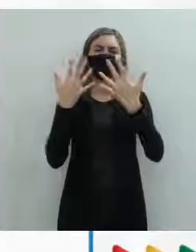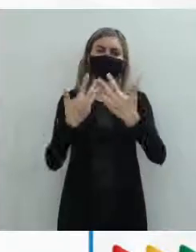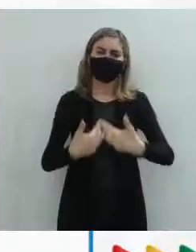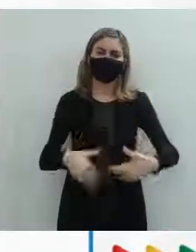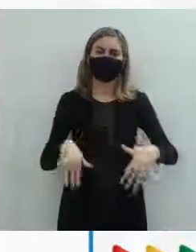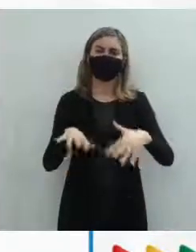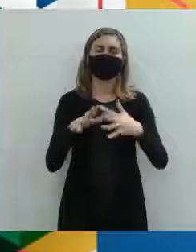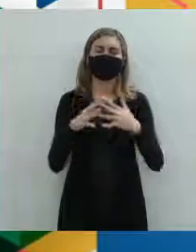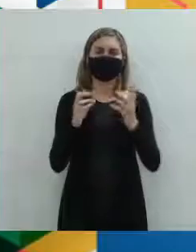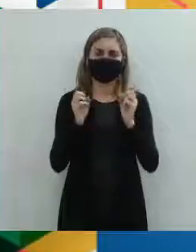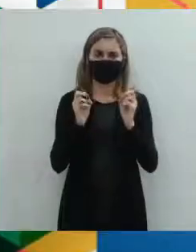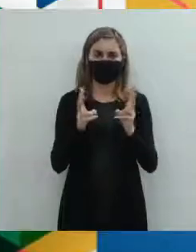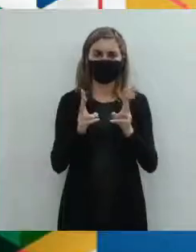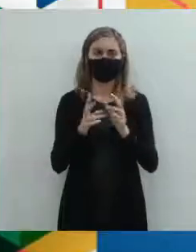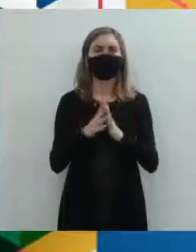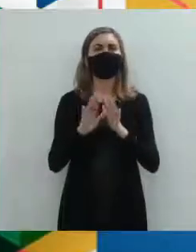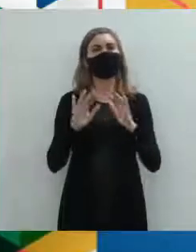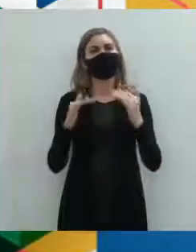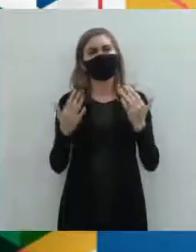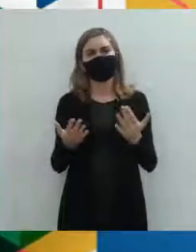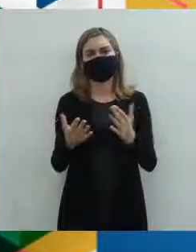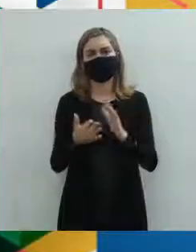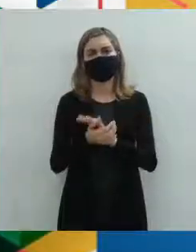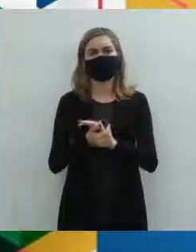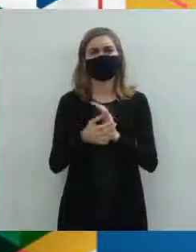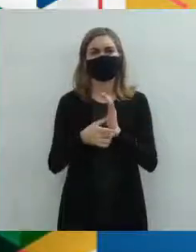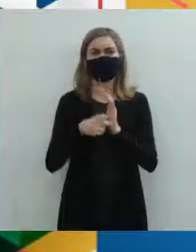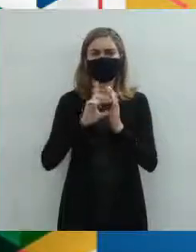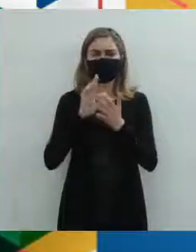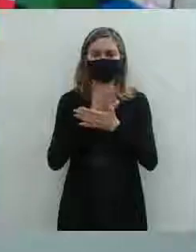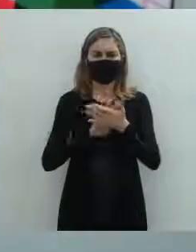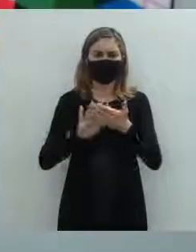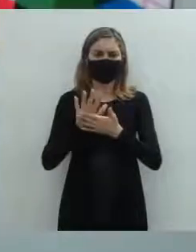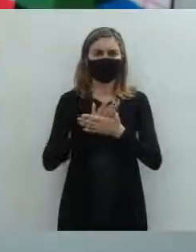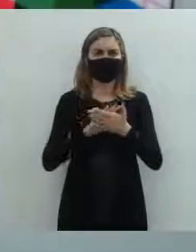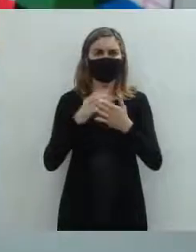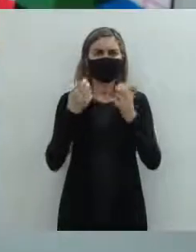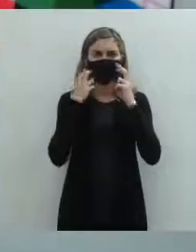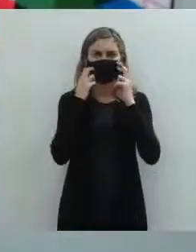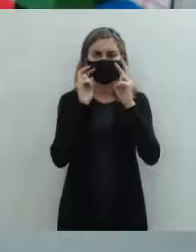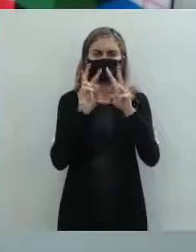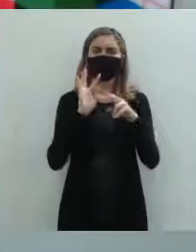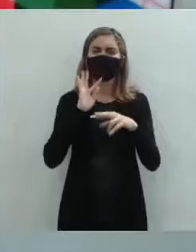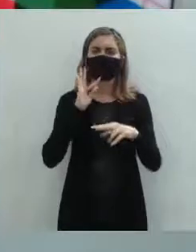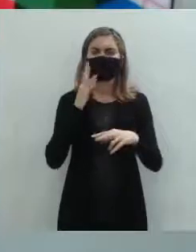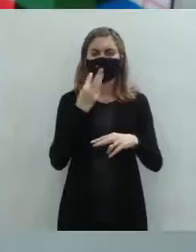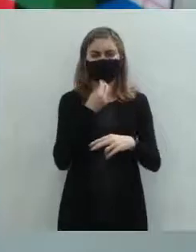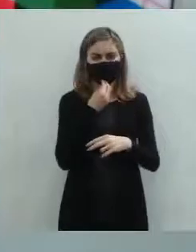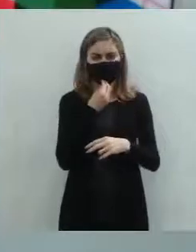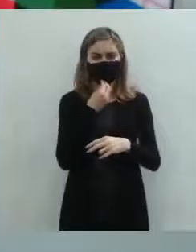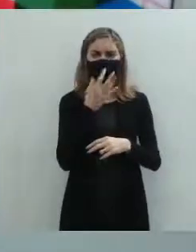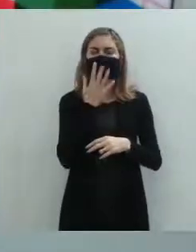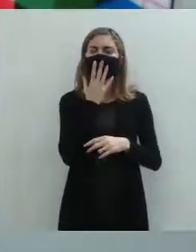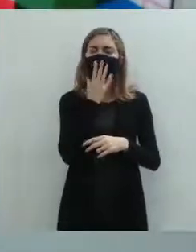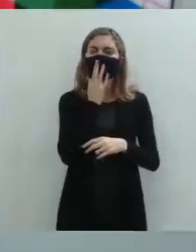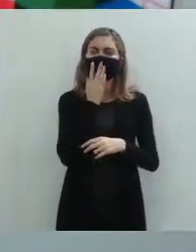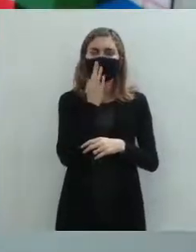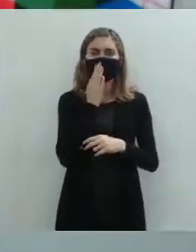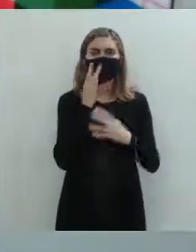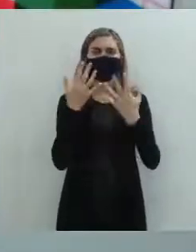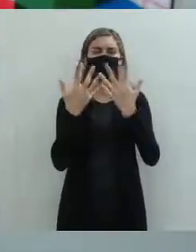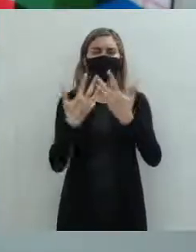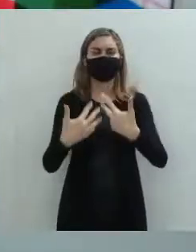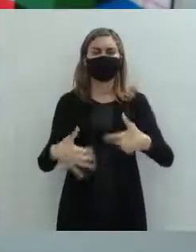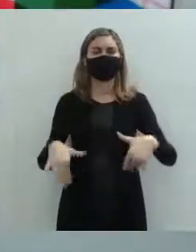enfim, ok? Então, olha, antes de mais nada, a gente vai reconhecer as cores na natureza.